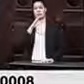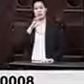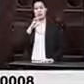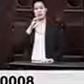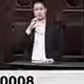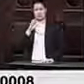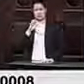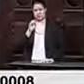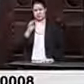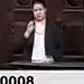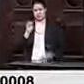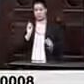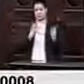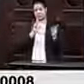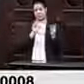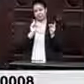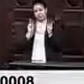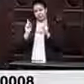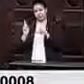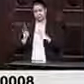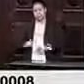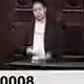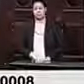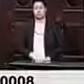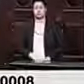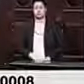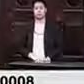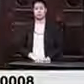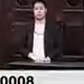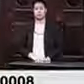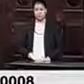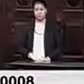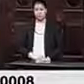equivocada e criminosa do governador Pezão,